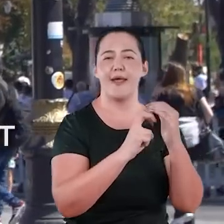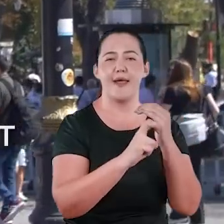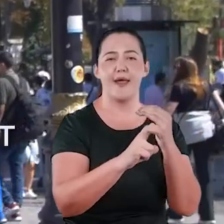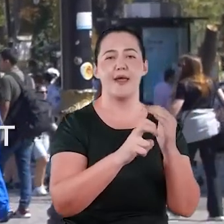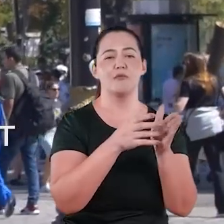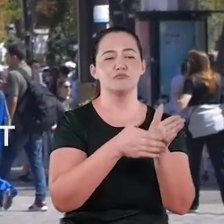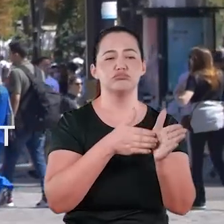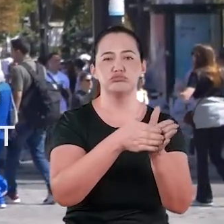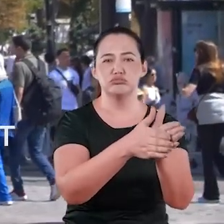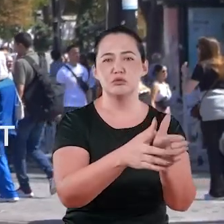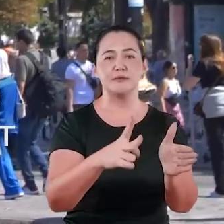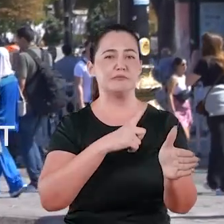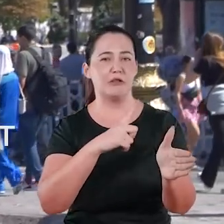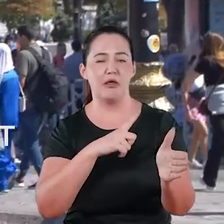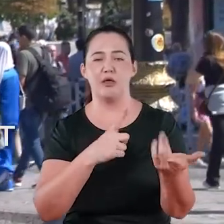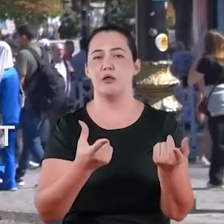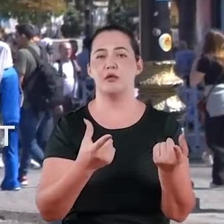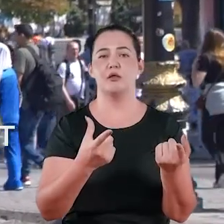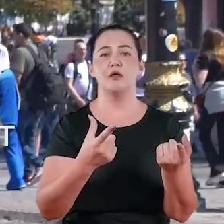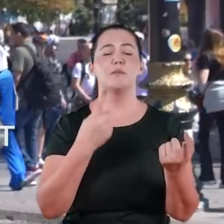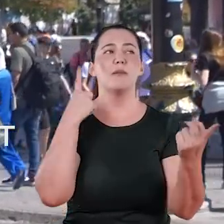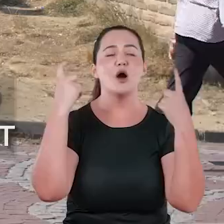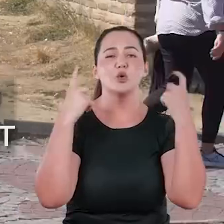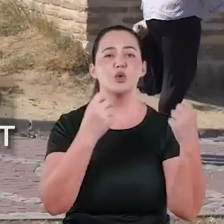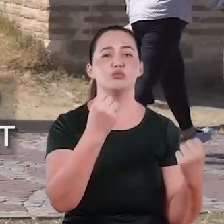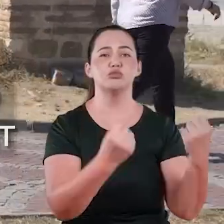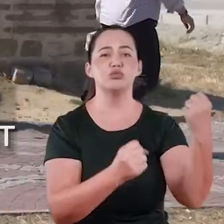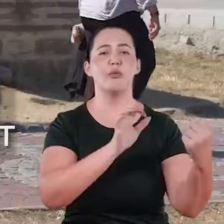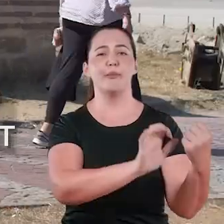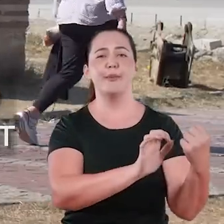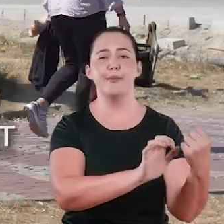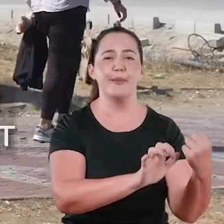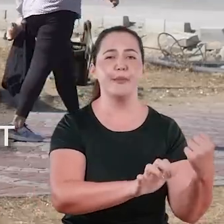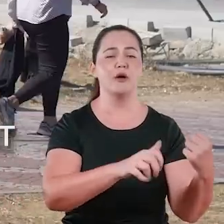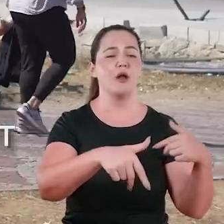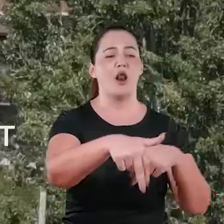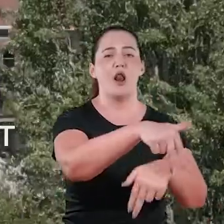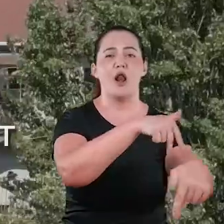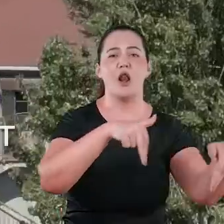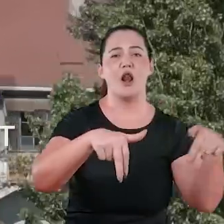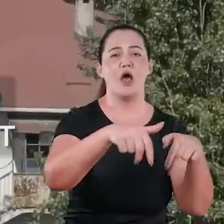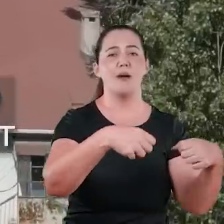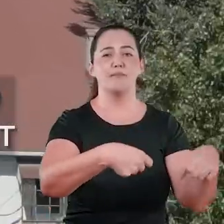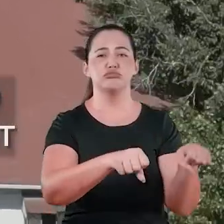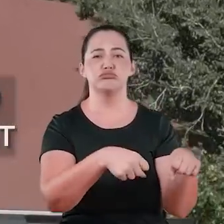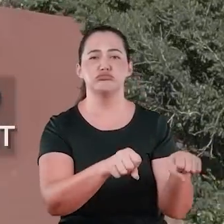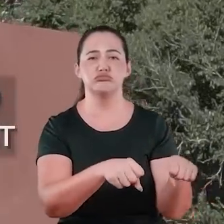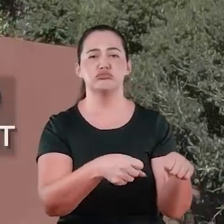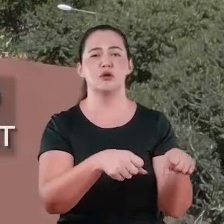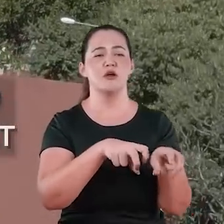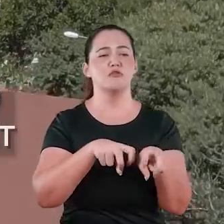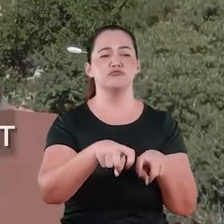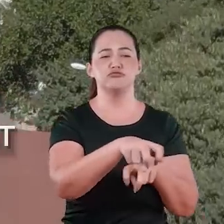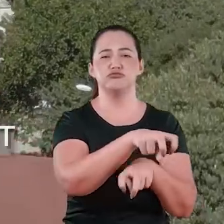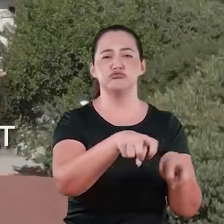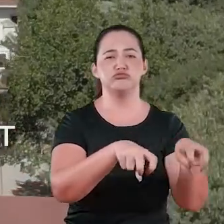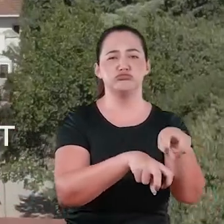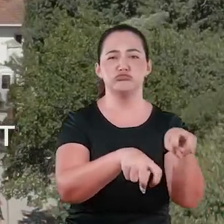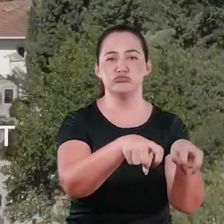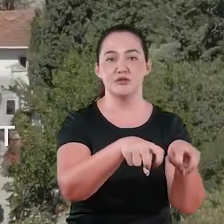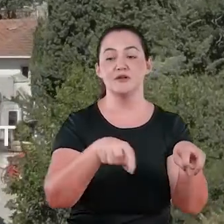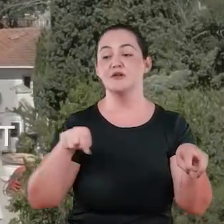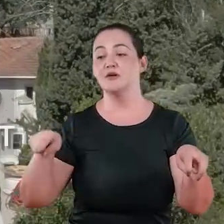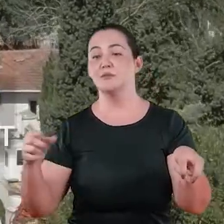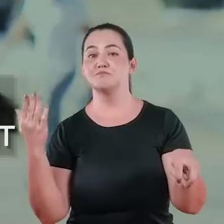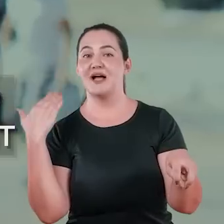um metrô de superfície. Você vai ouvir barulho de carros, pessoas passando, motos, veículos. Como eu disse, é o